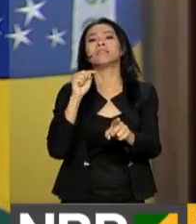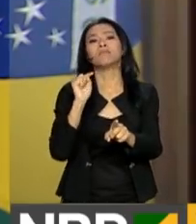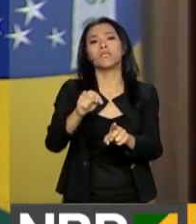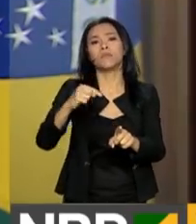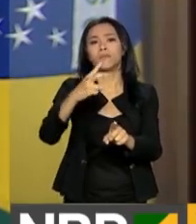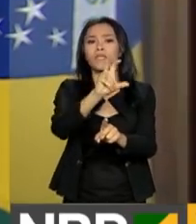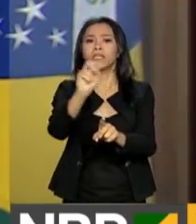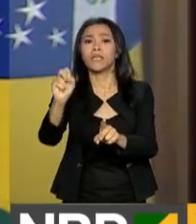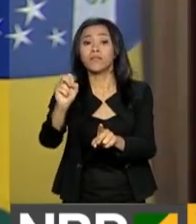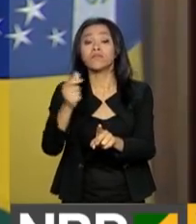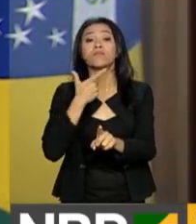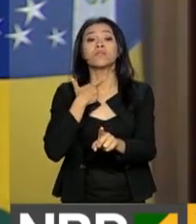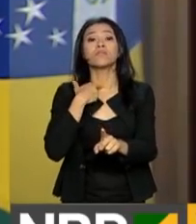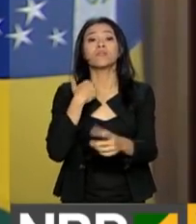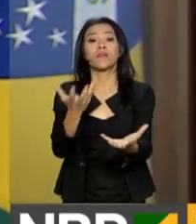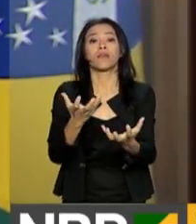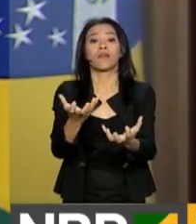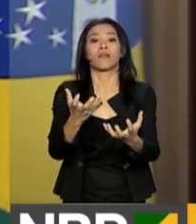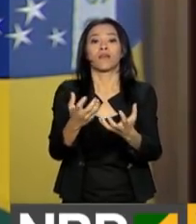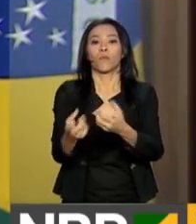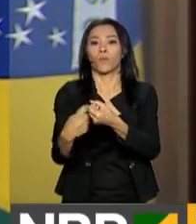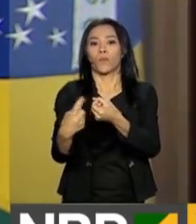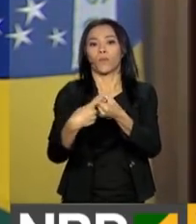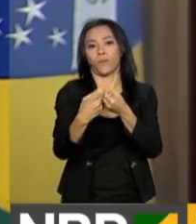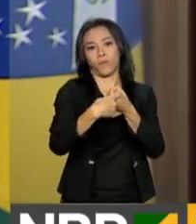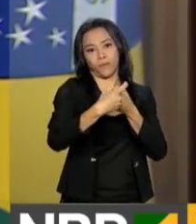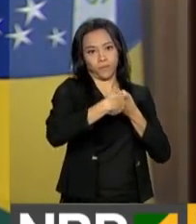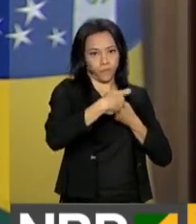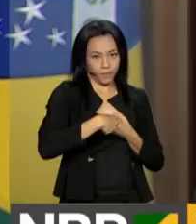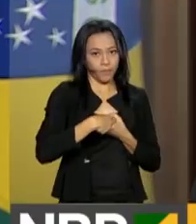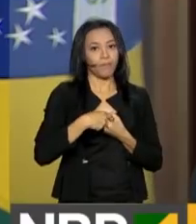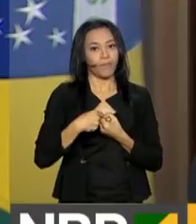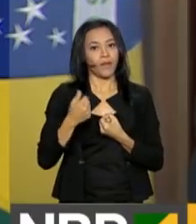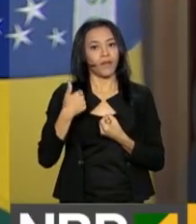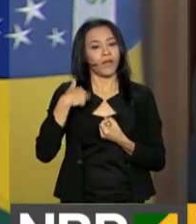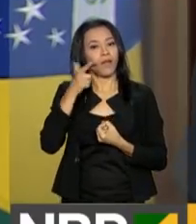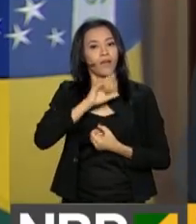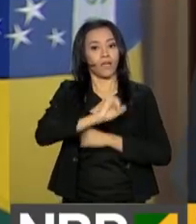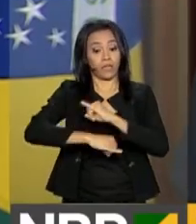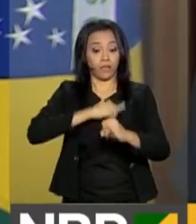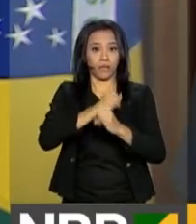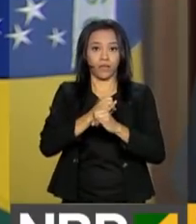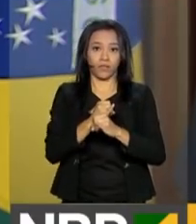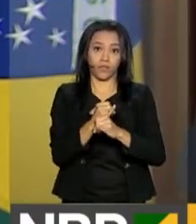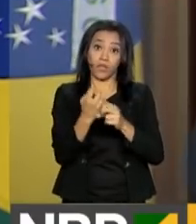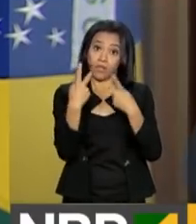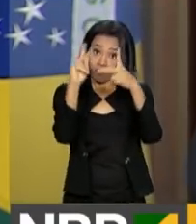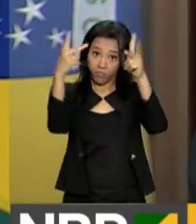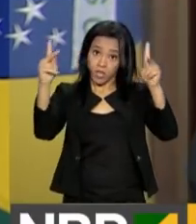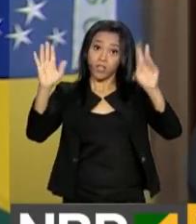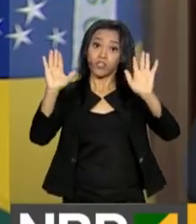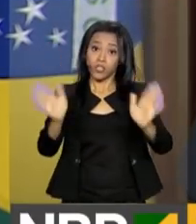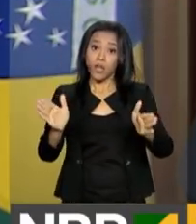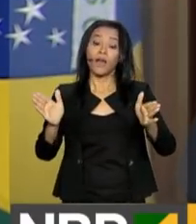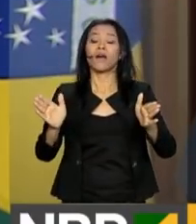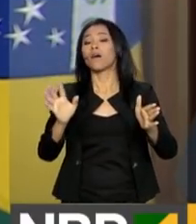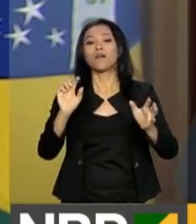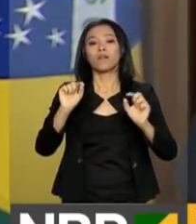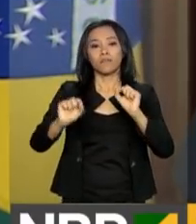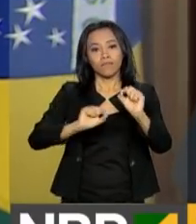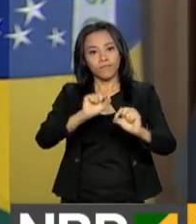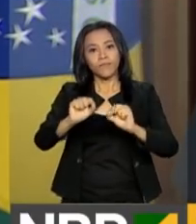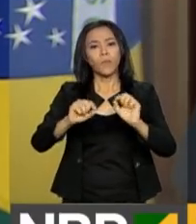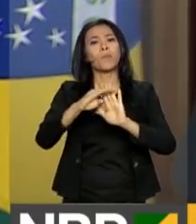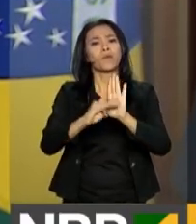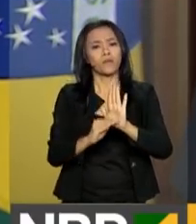manifestar o desejo de aderir já neste momento tinham completado sua inclusão no internet para todos